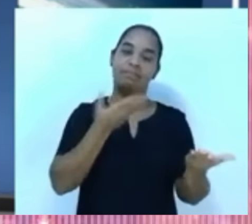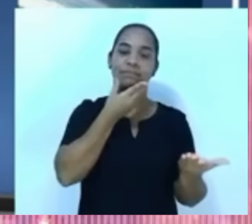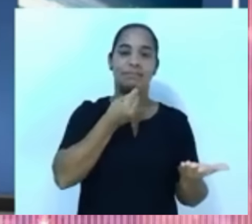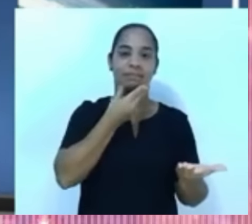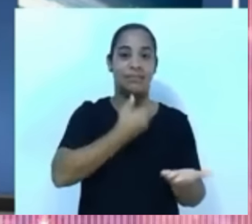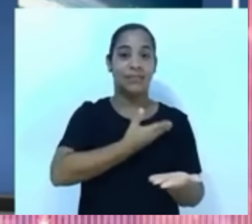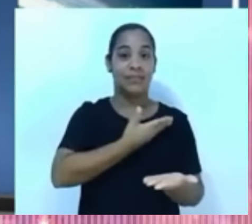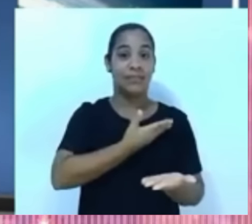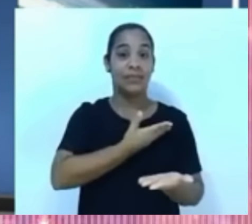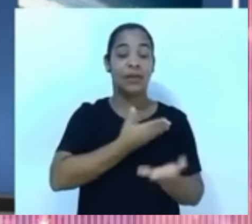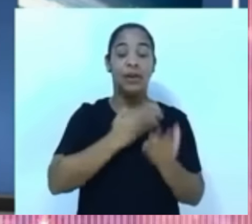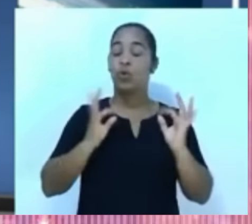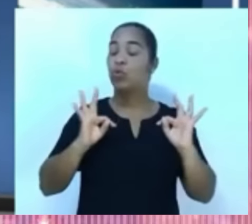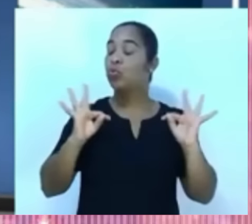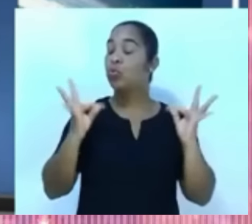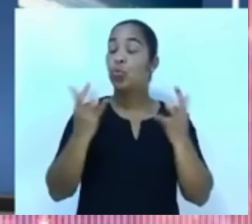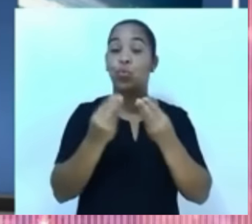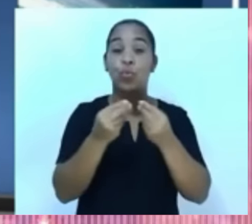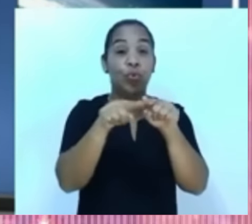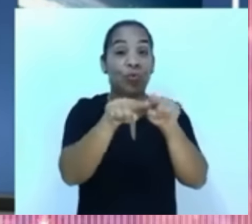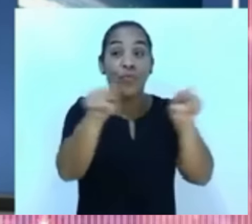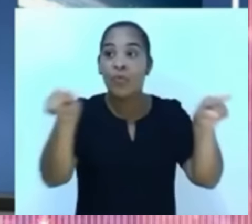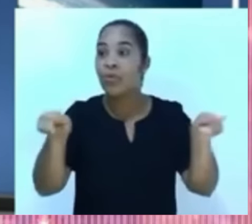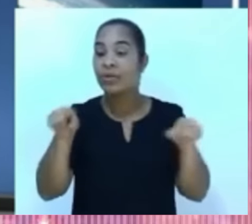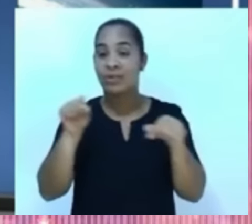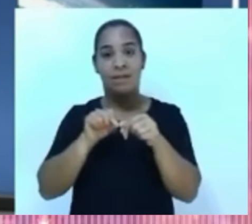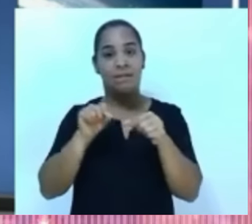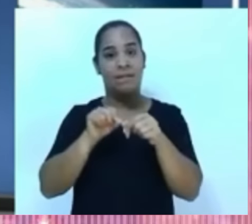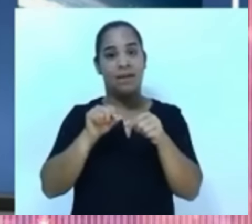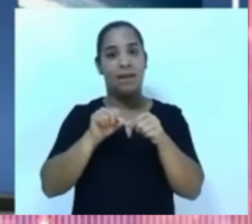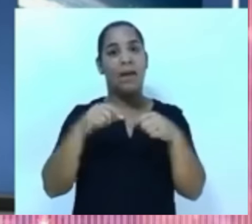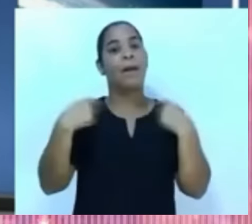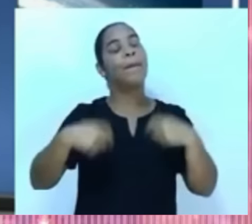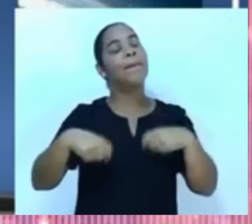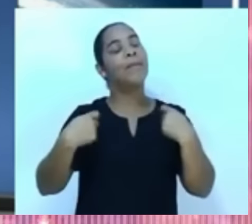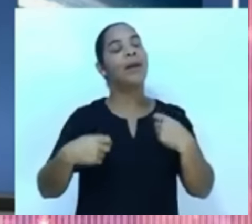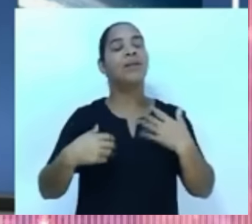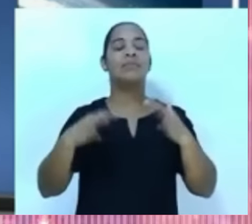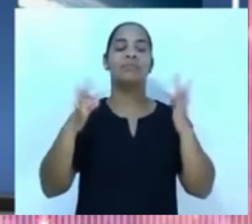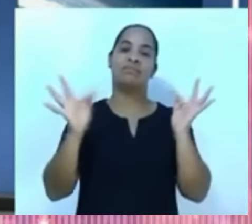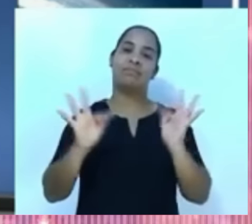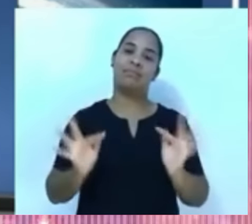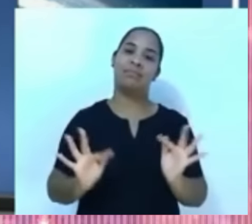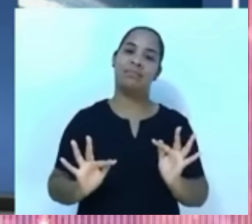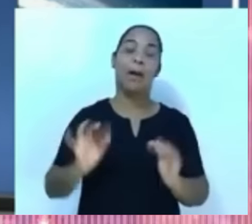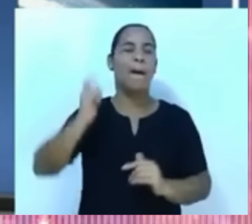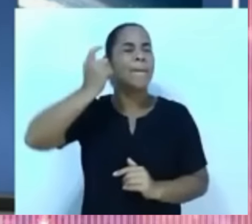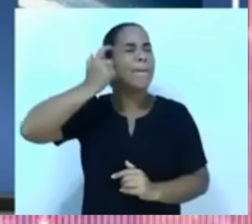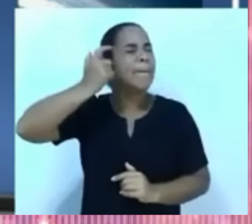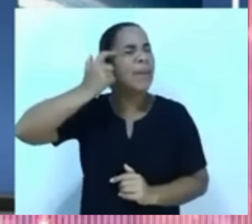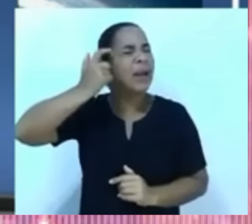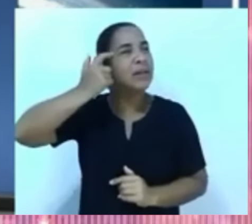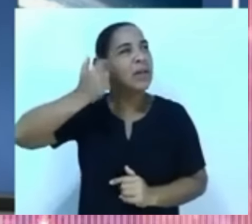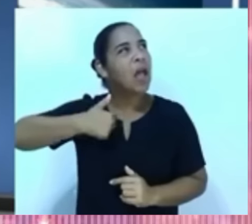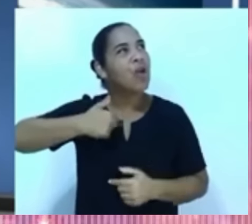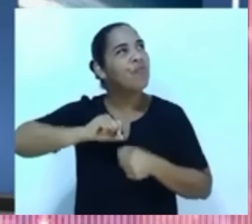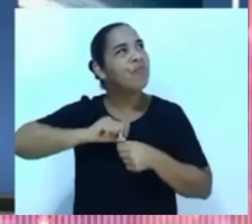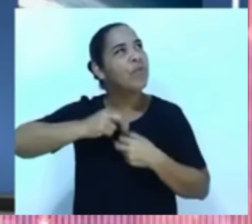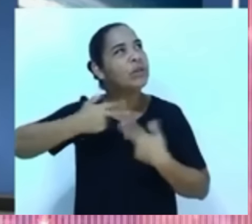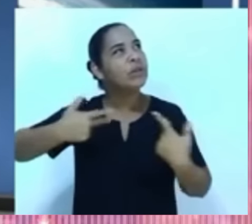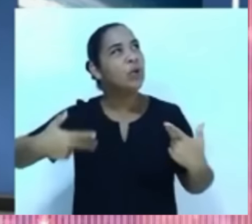quanto fizer pergunte pergunte seria isso que está na lei de Deus e não